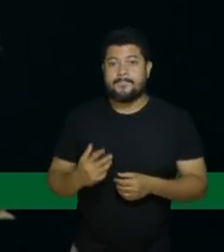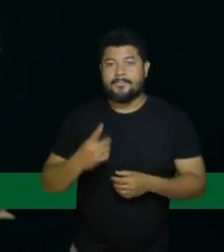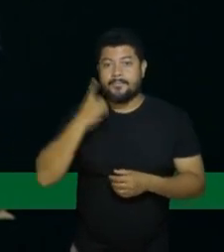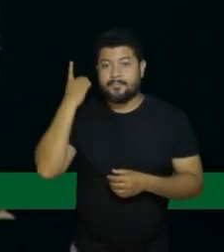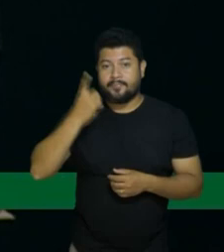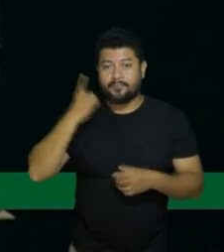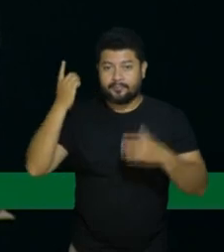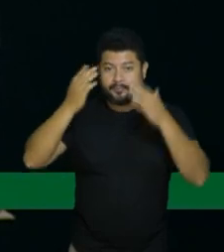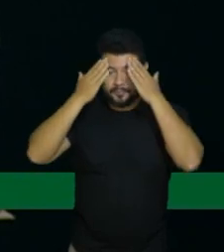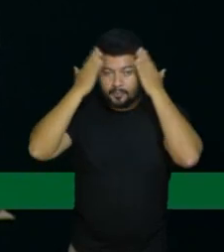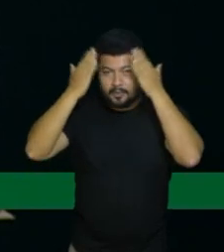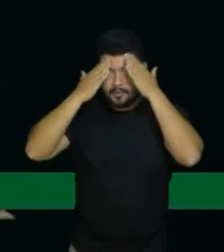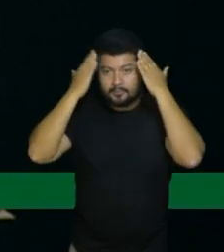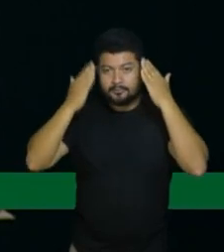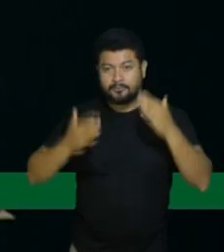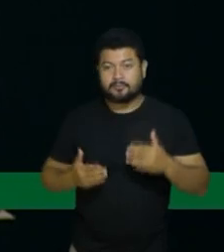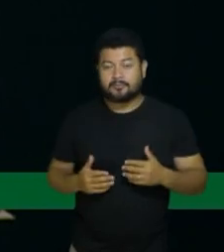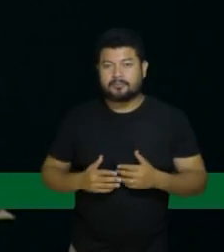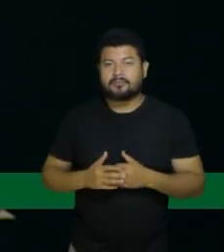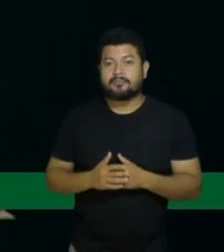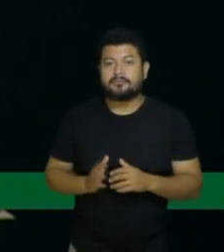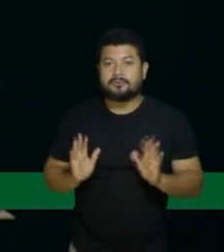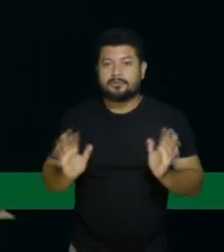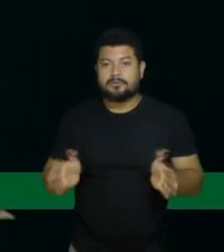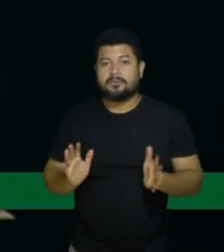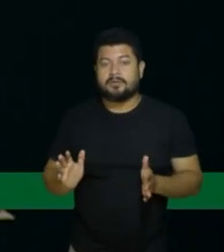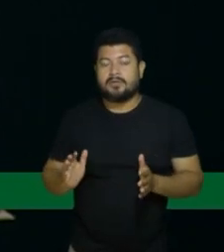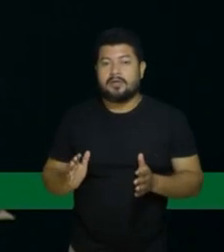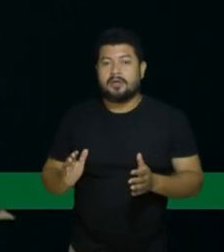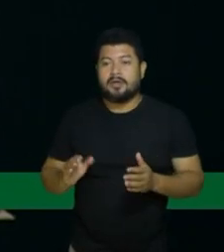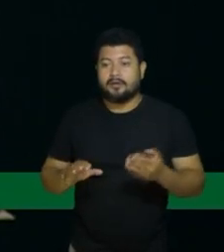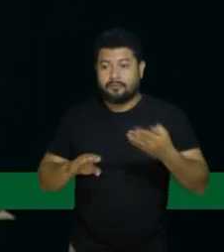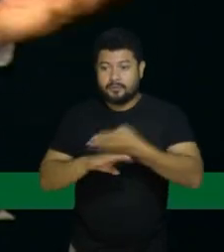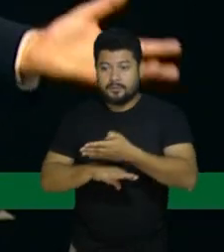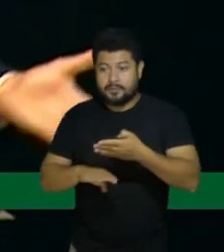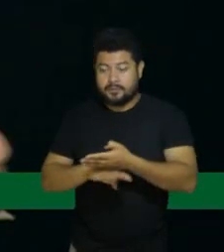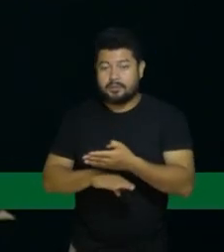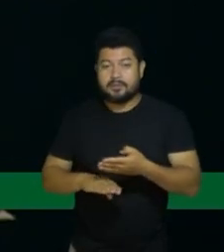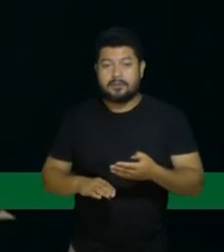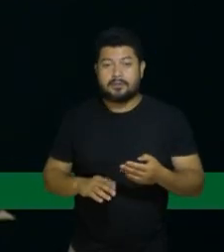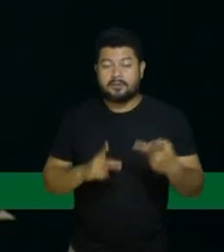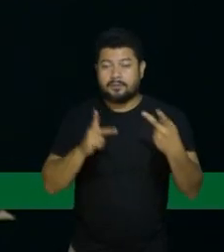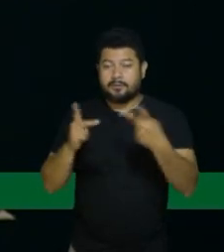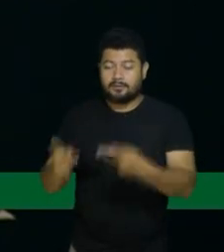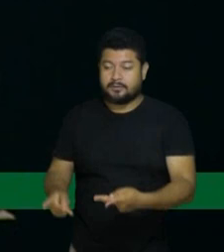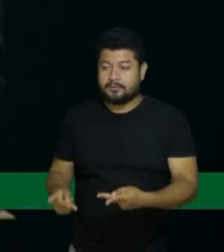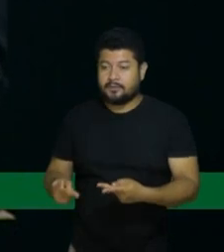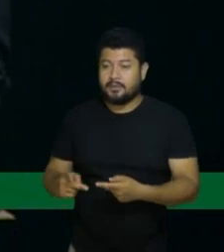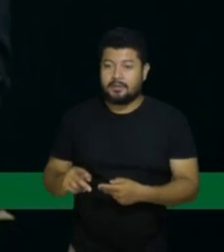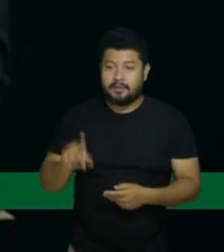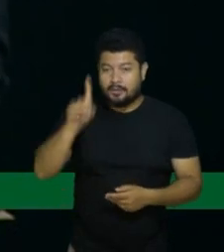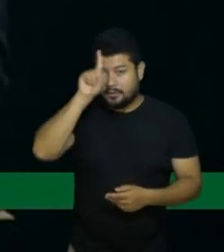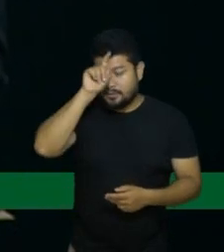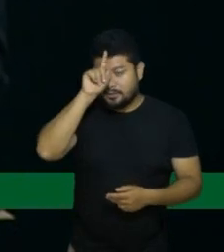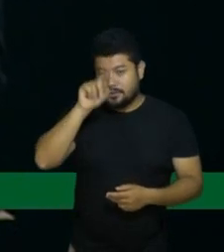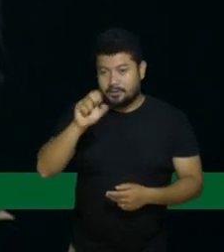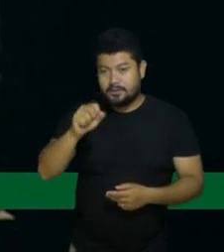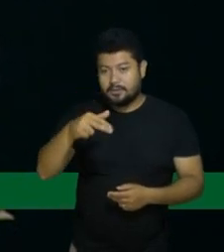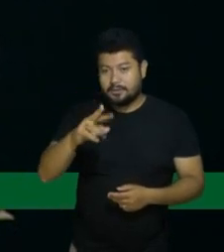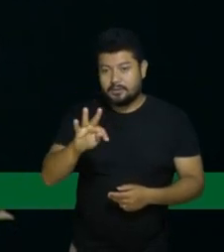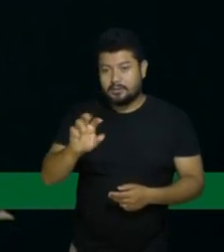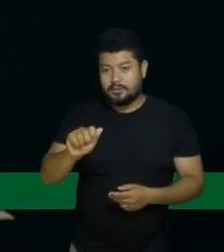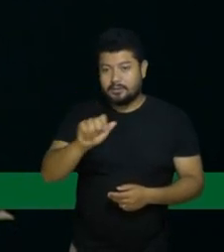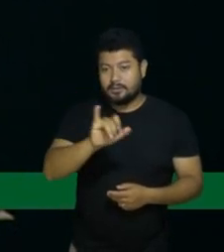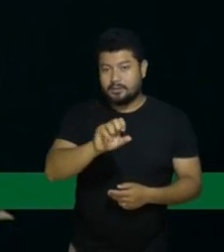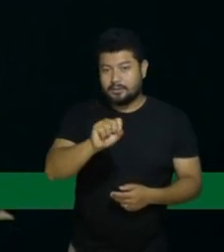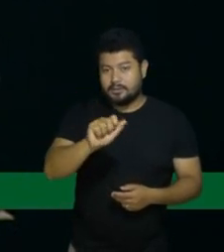José Milton e aos que já estiveram no Hospital Santa Isabel que são os deputados que representam a região aqui